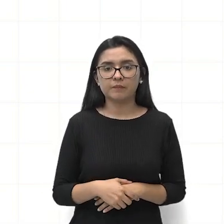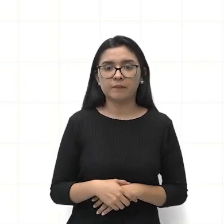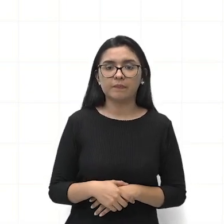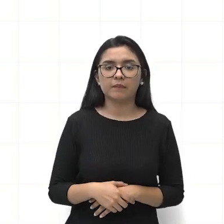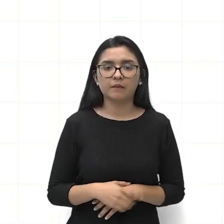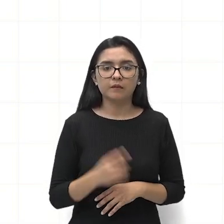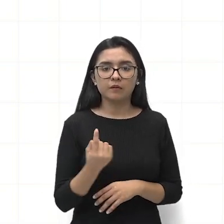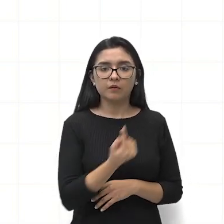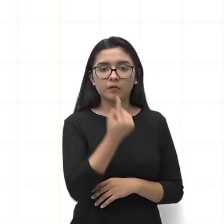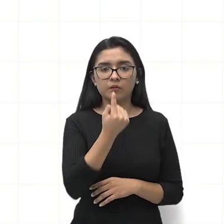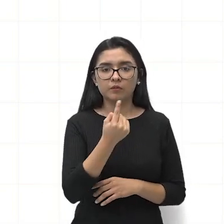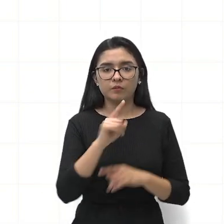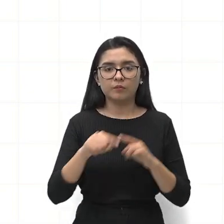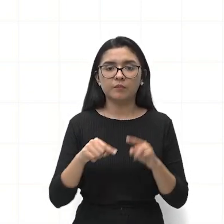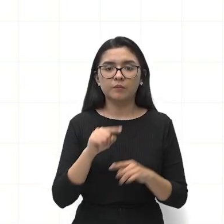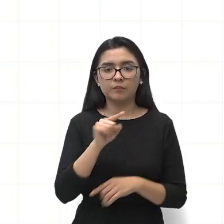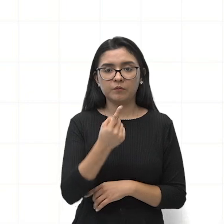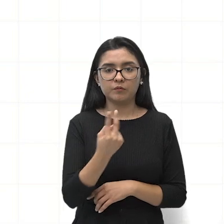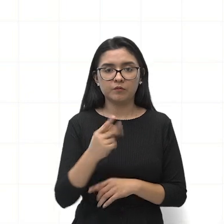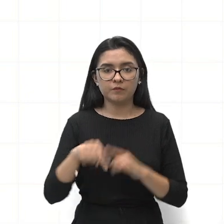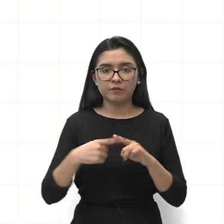1,2 vezes 1,2 vai dar o quê?